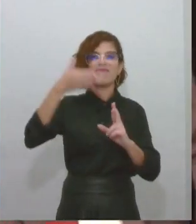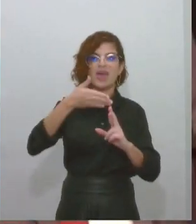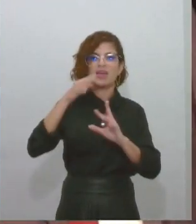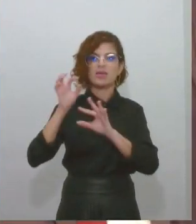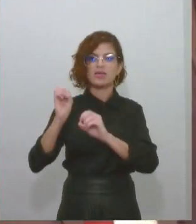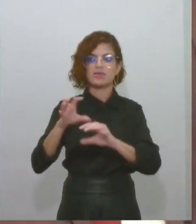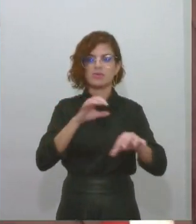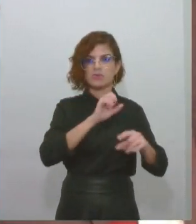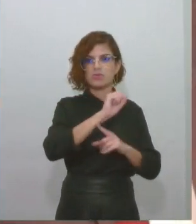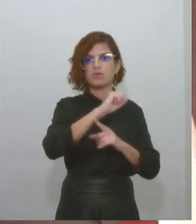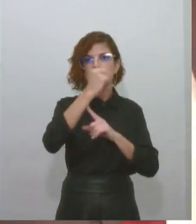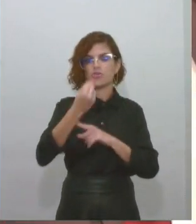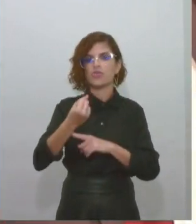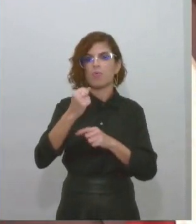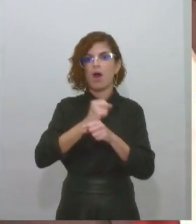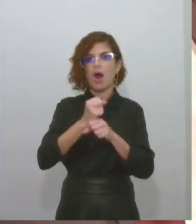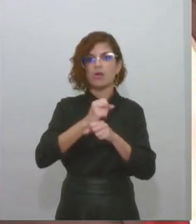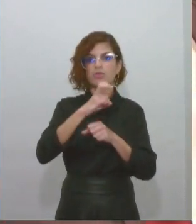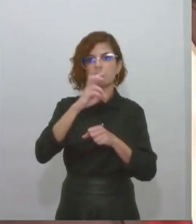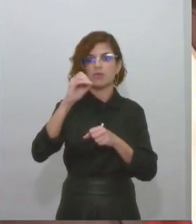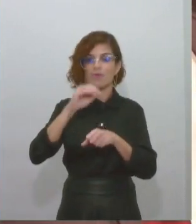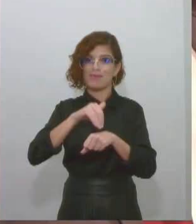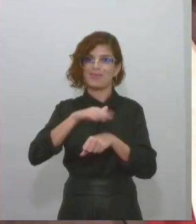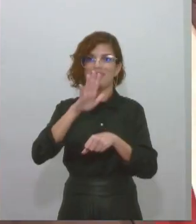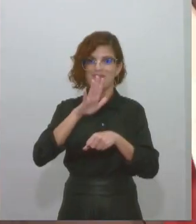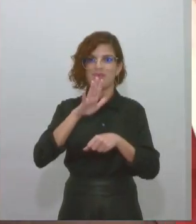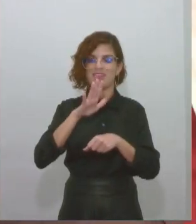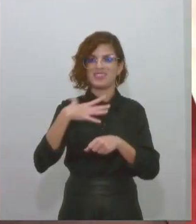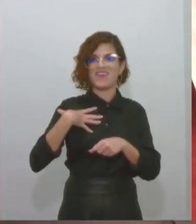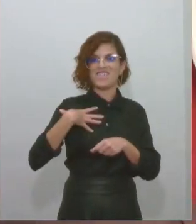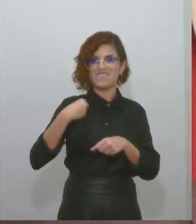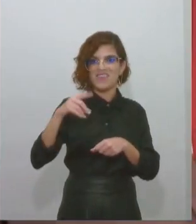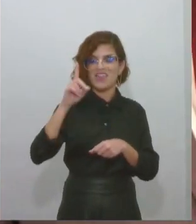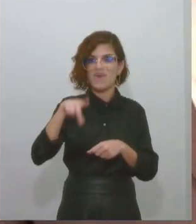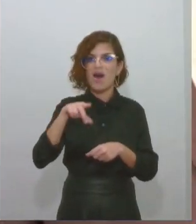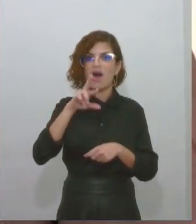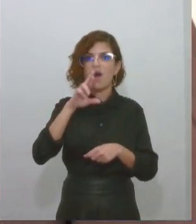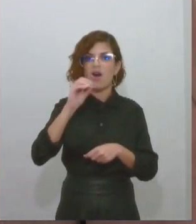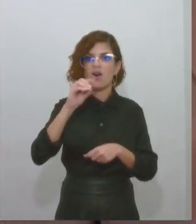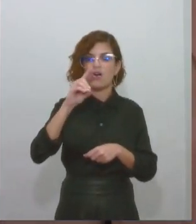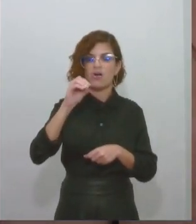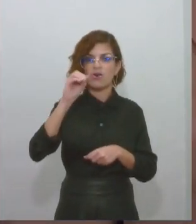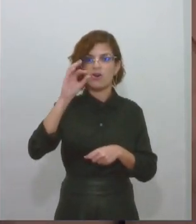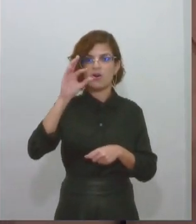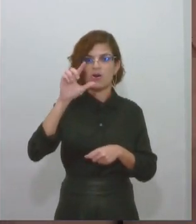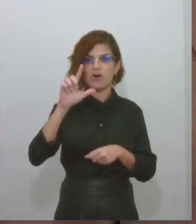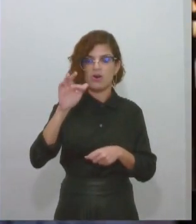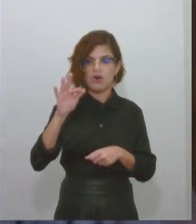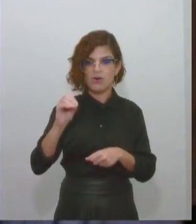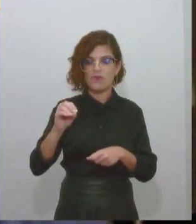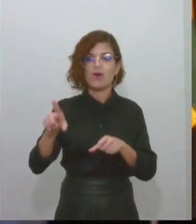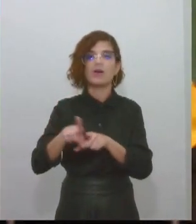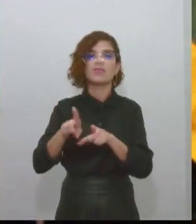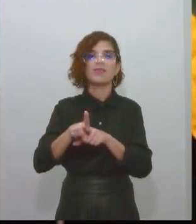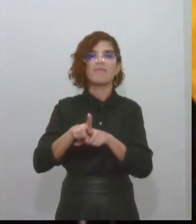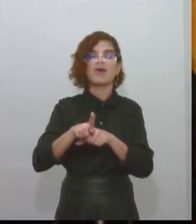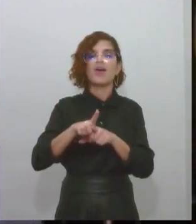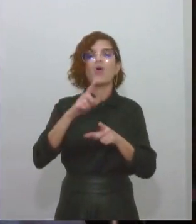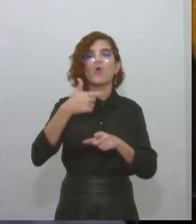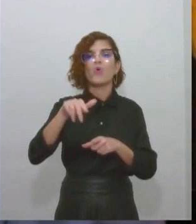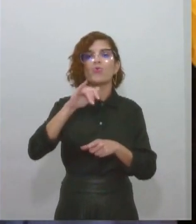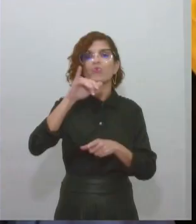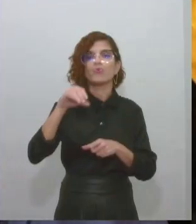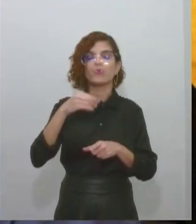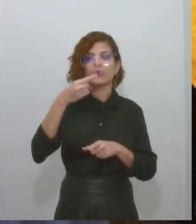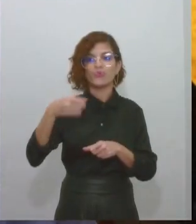do professor, Rodolfo e João Carlos Costa, agradeceram a homenagem pelo legado do pai. Uma alegria muito grande